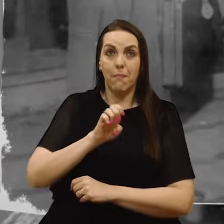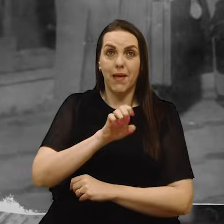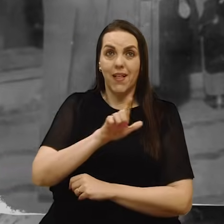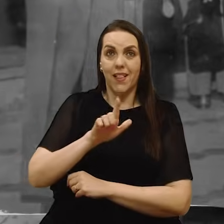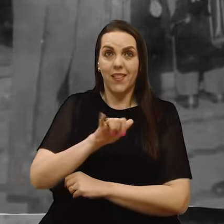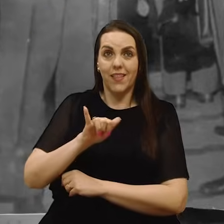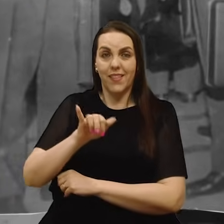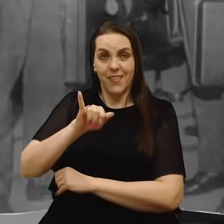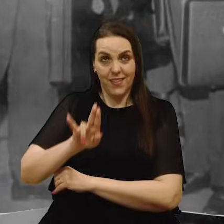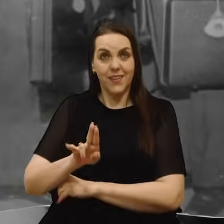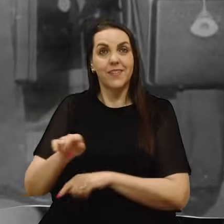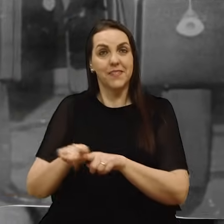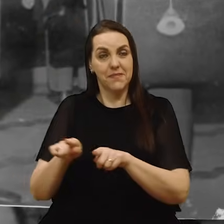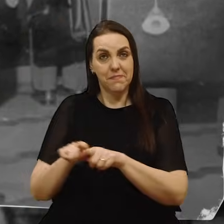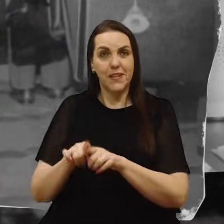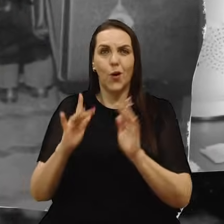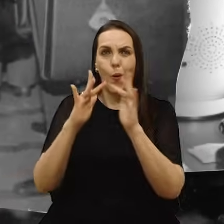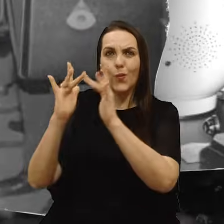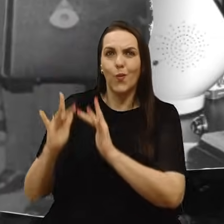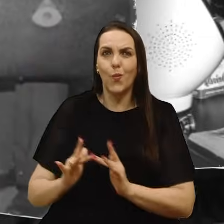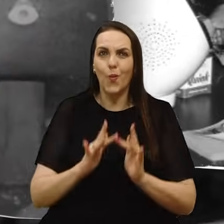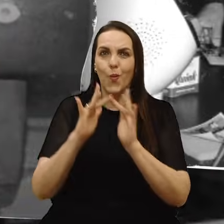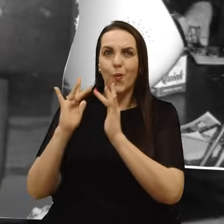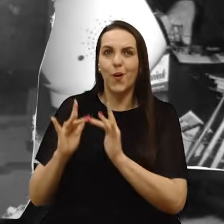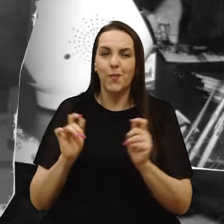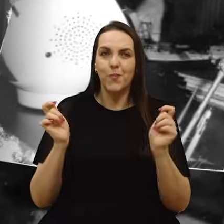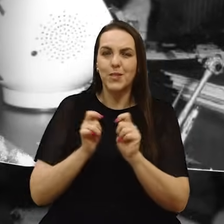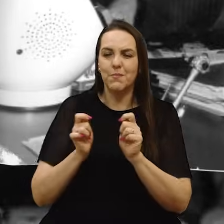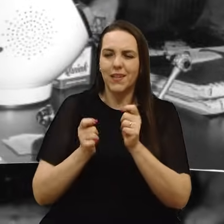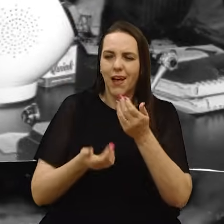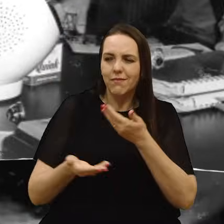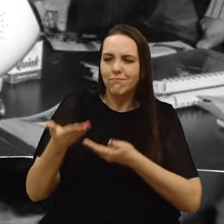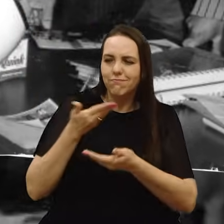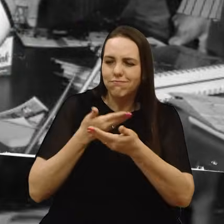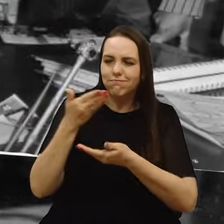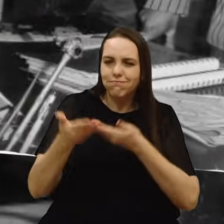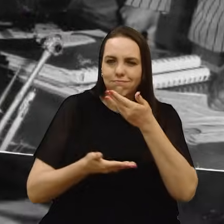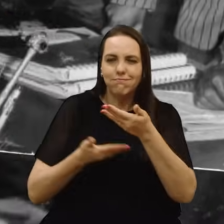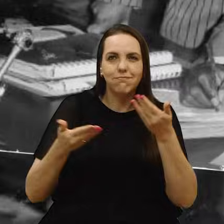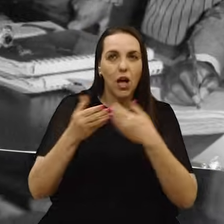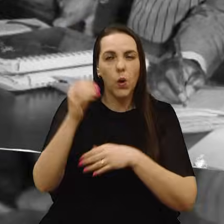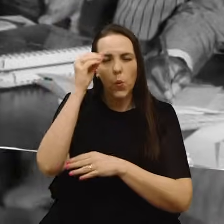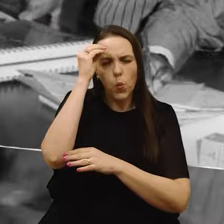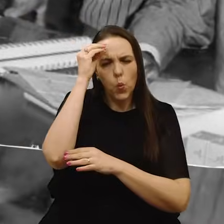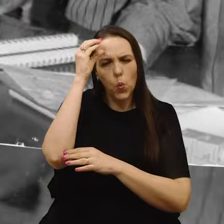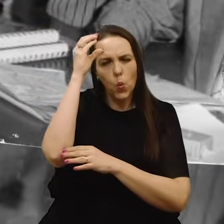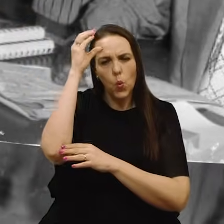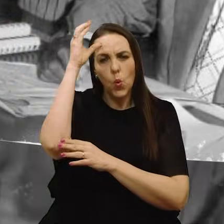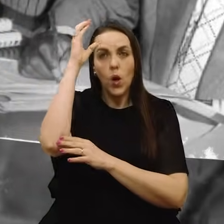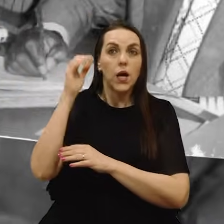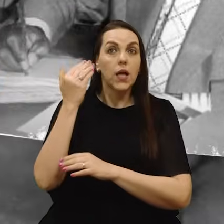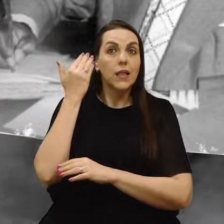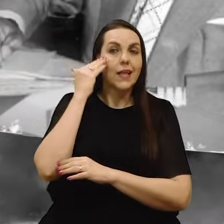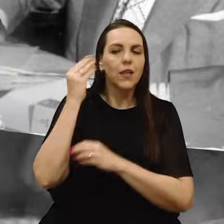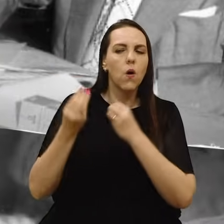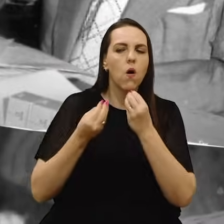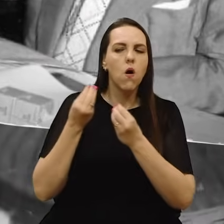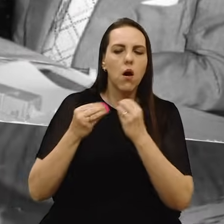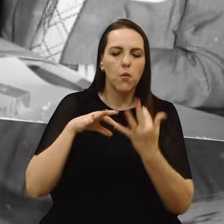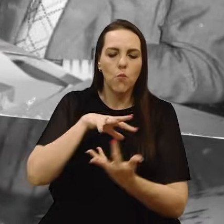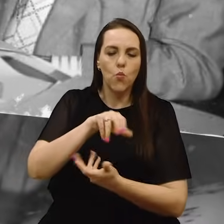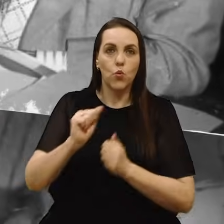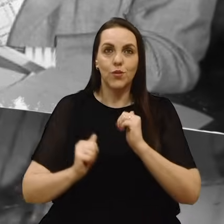inteiro, buscando através de contatos, buscar conhecimento para ver como